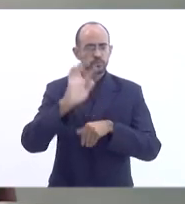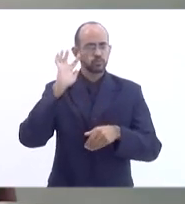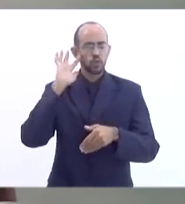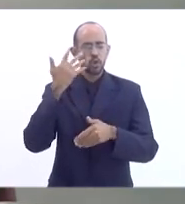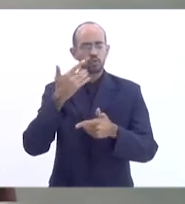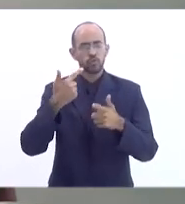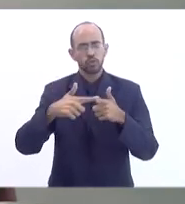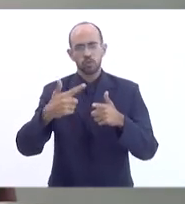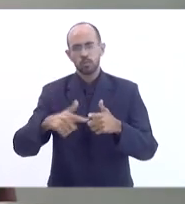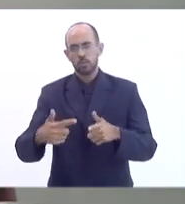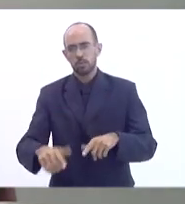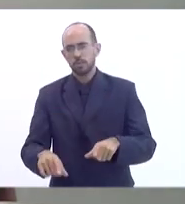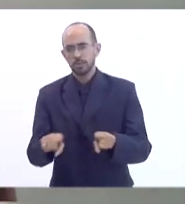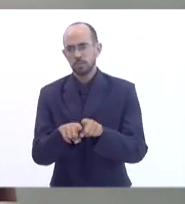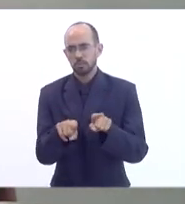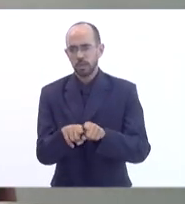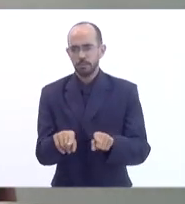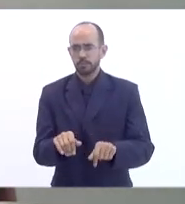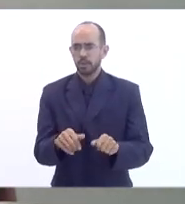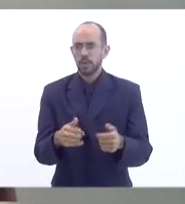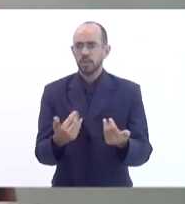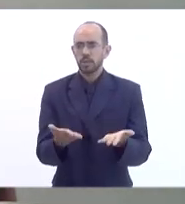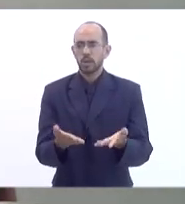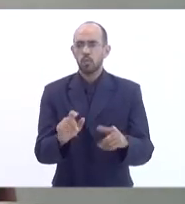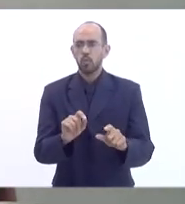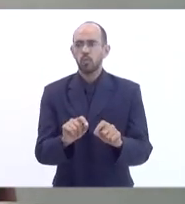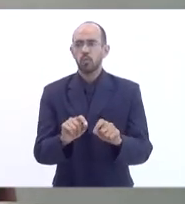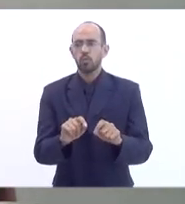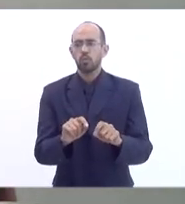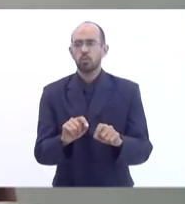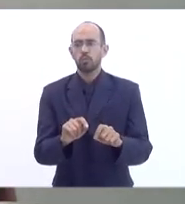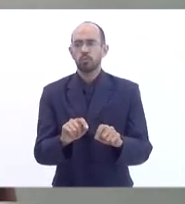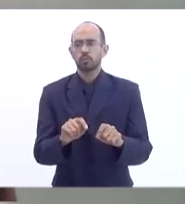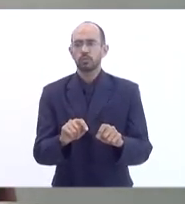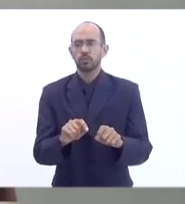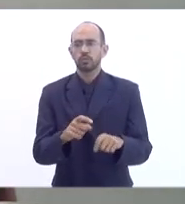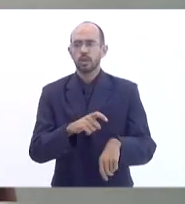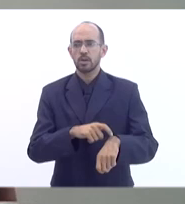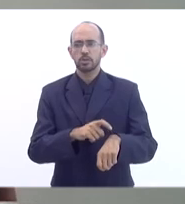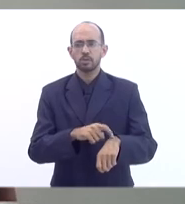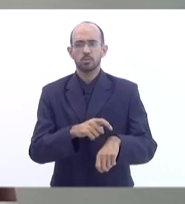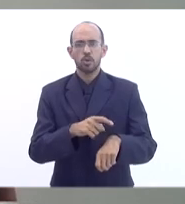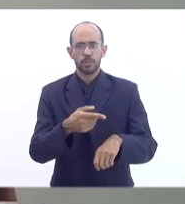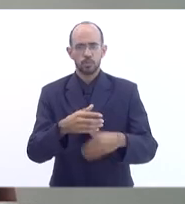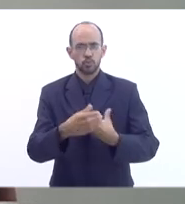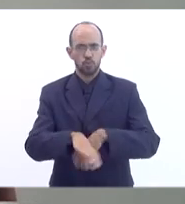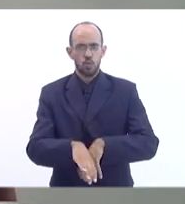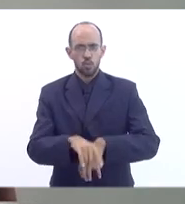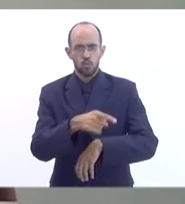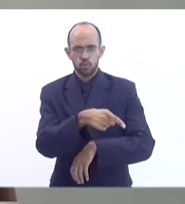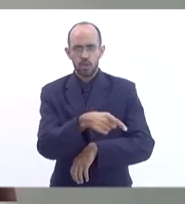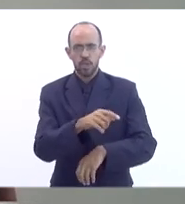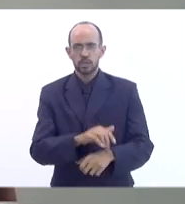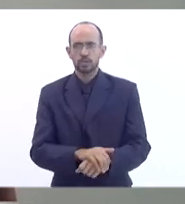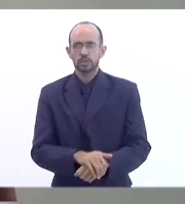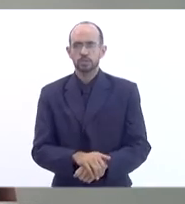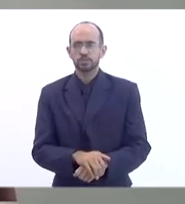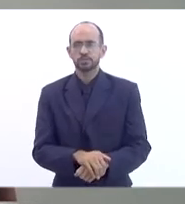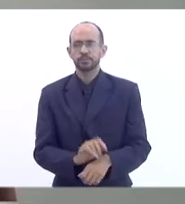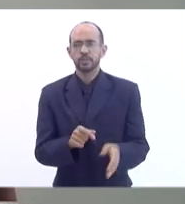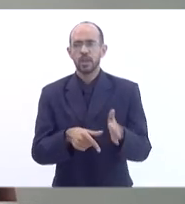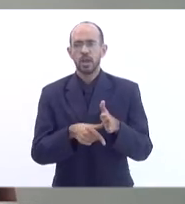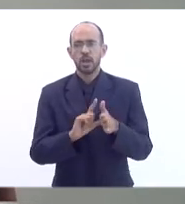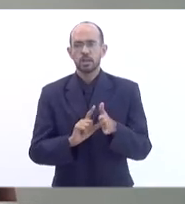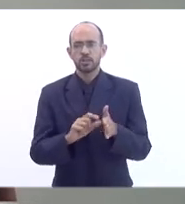resolvedor de problemas no caso específico aqui desse concurso aí antes de antes de entrarmos aqui nos dois